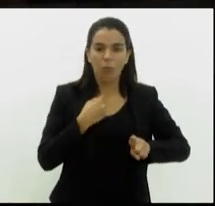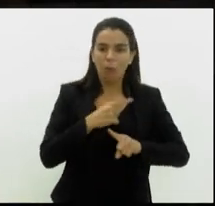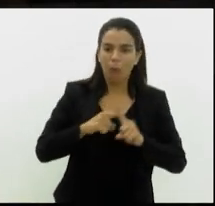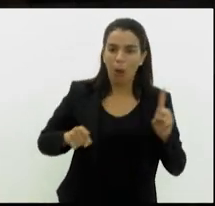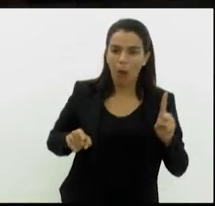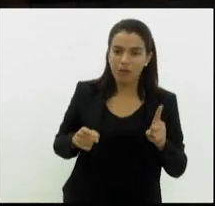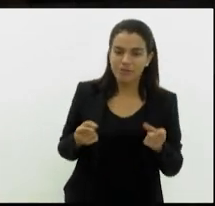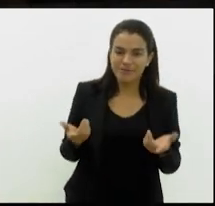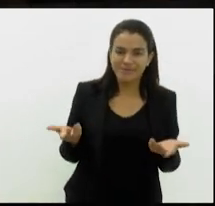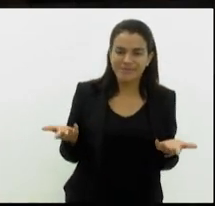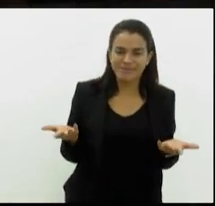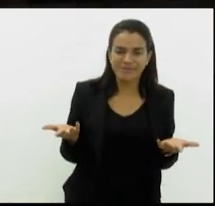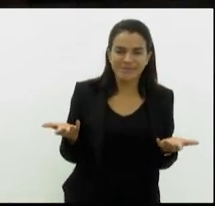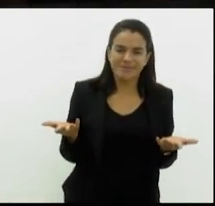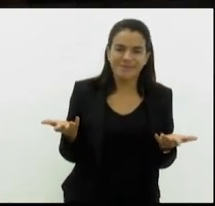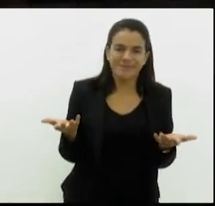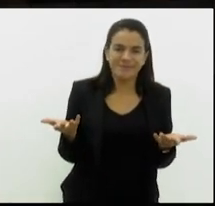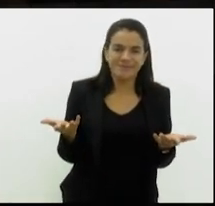nada.